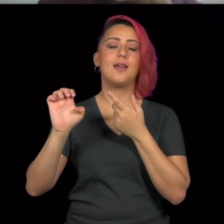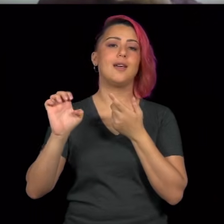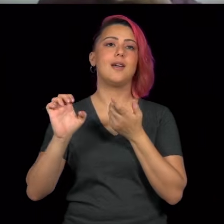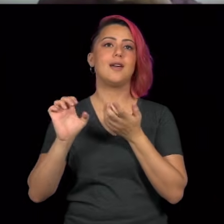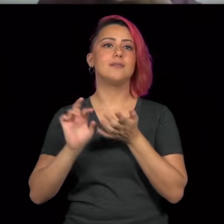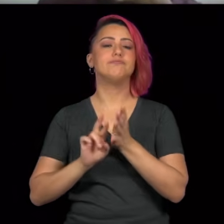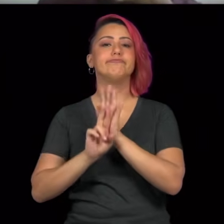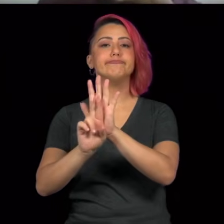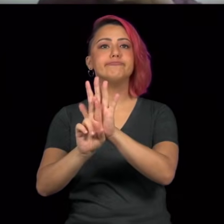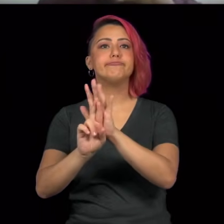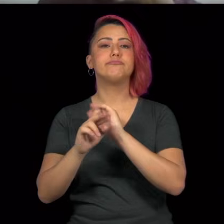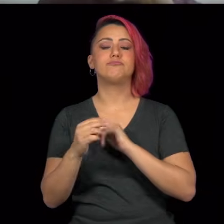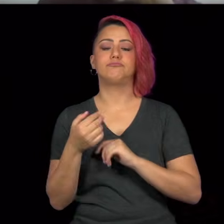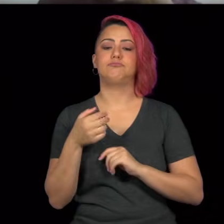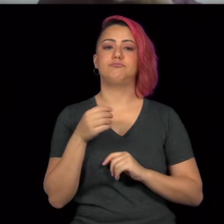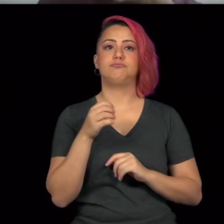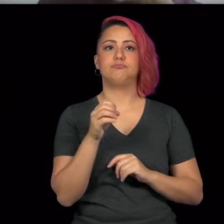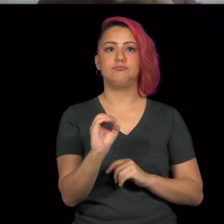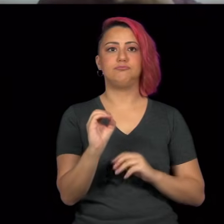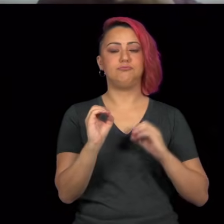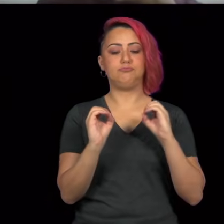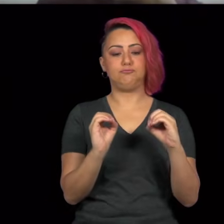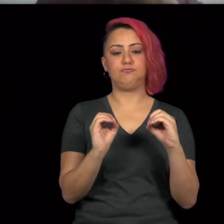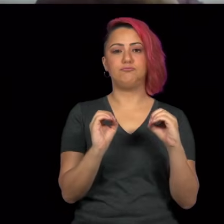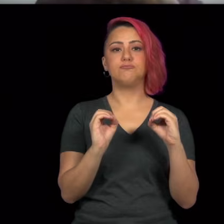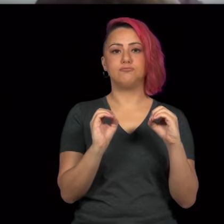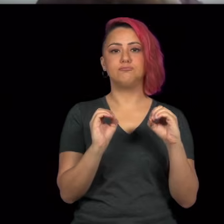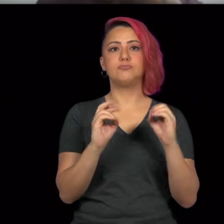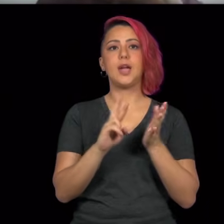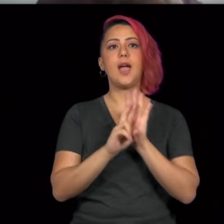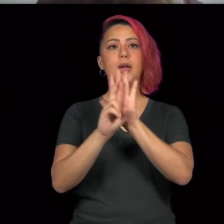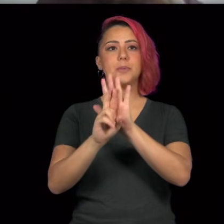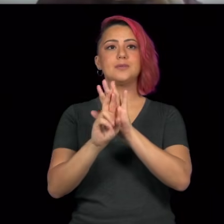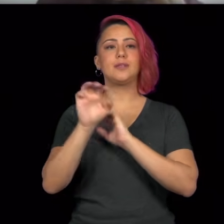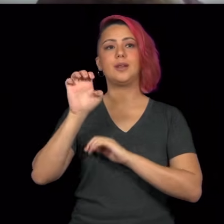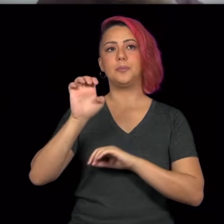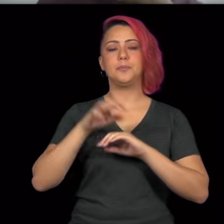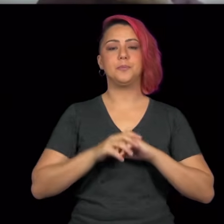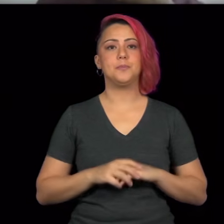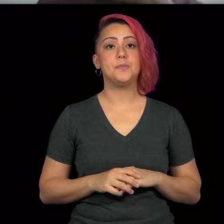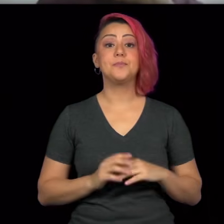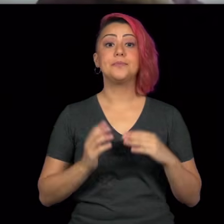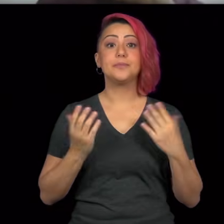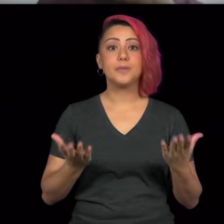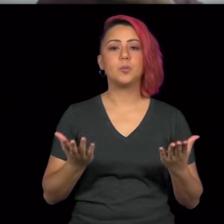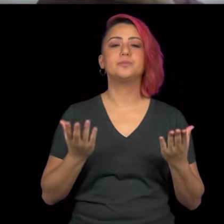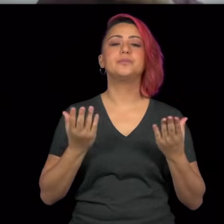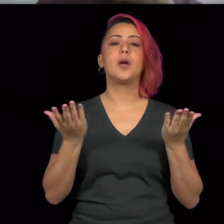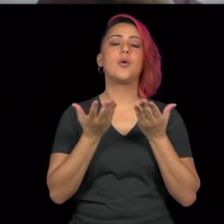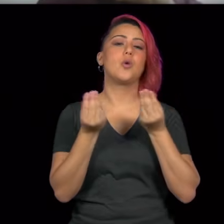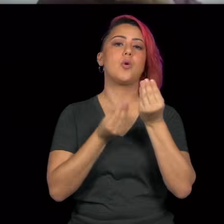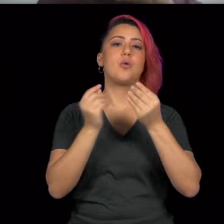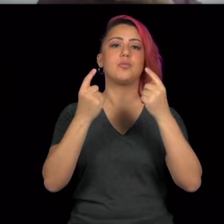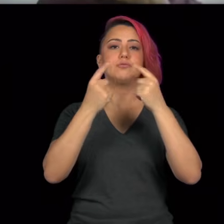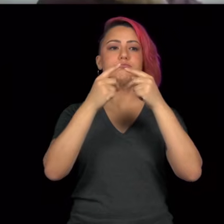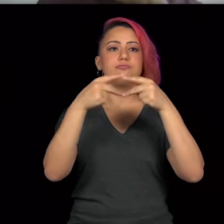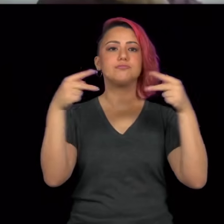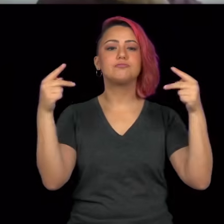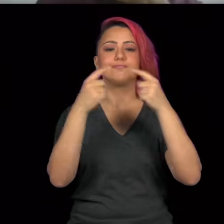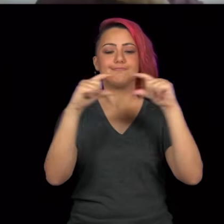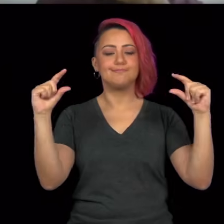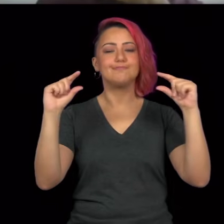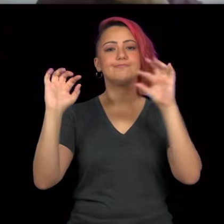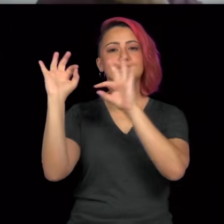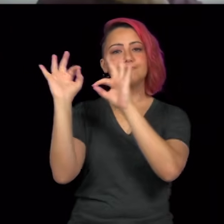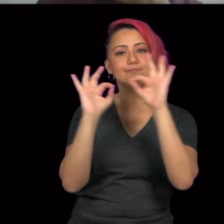uma combinação de transistores como essa. Dessa forma, vocês vão encontrar nos